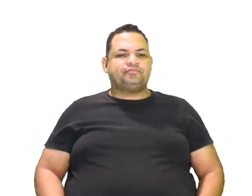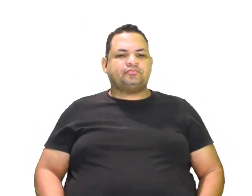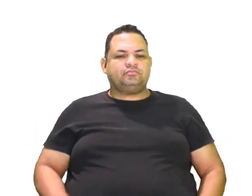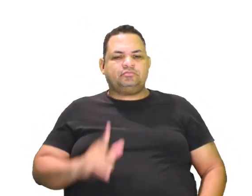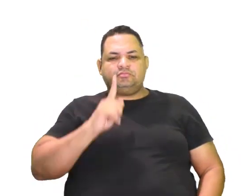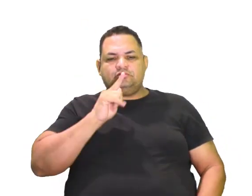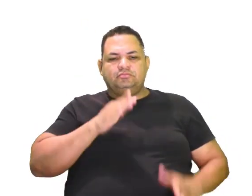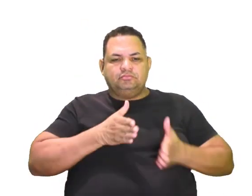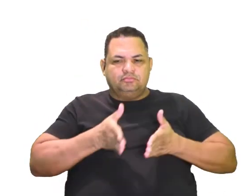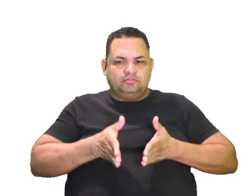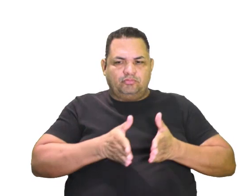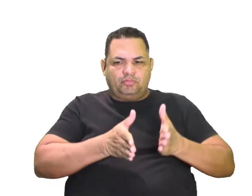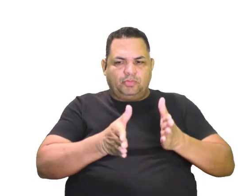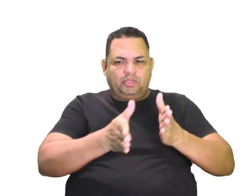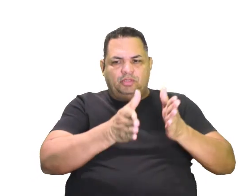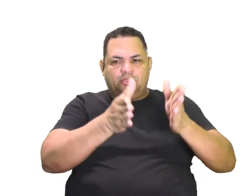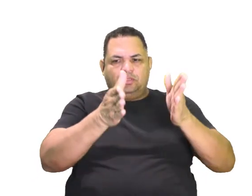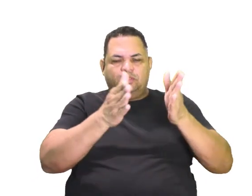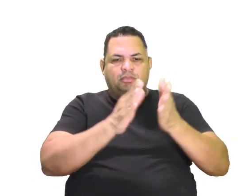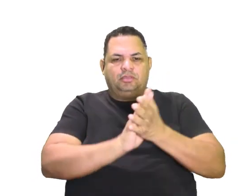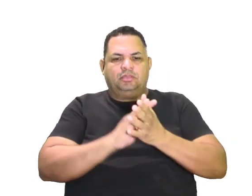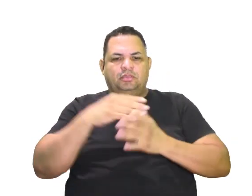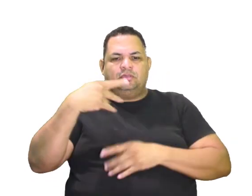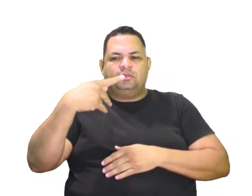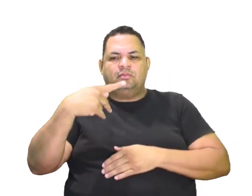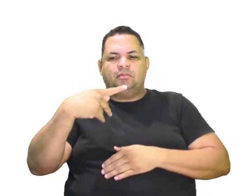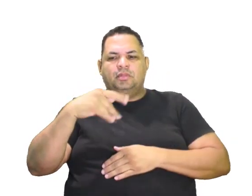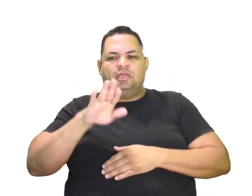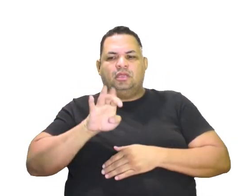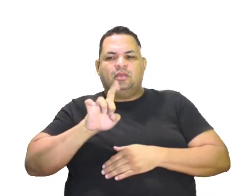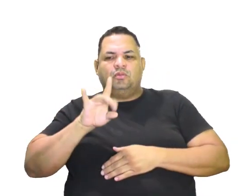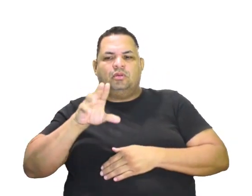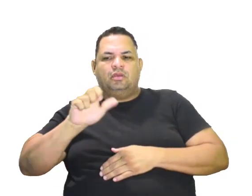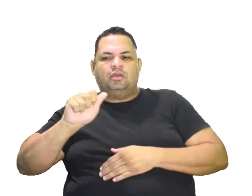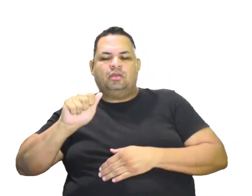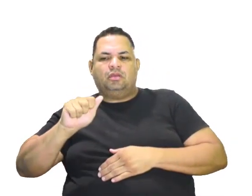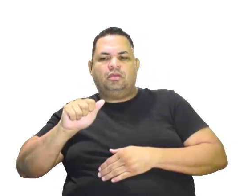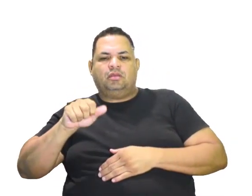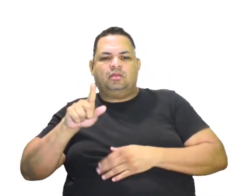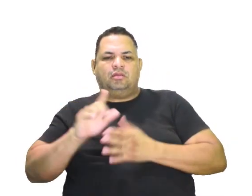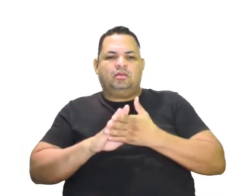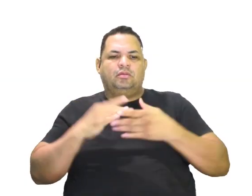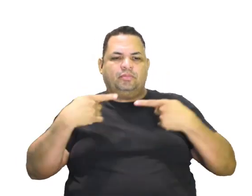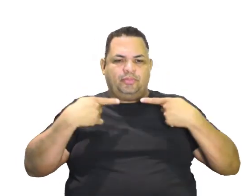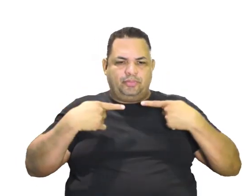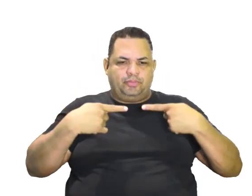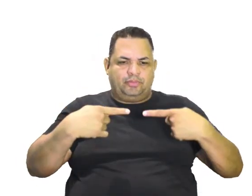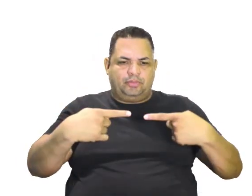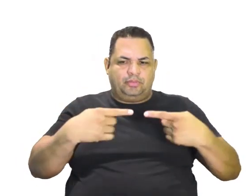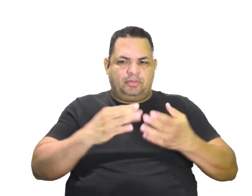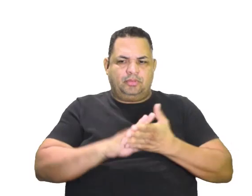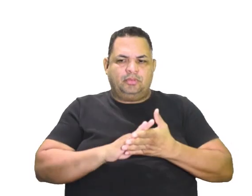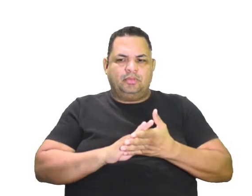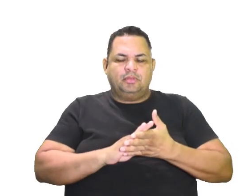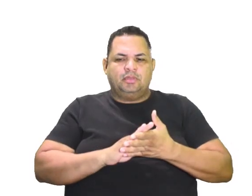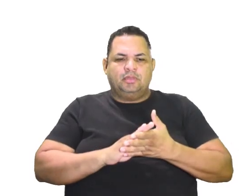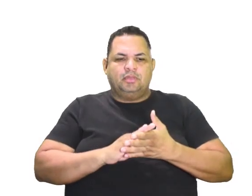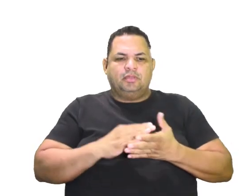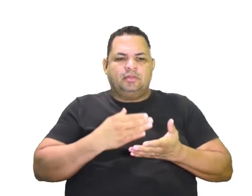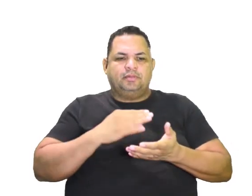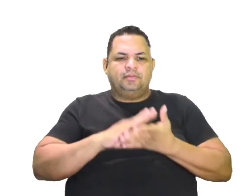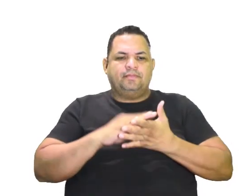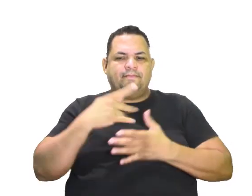lá afluentes do Rio Paraguai, né? Que essa é a Guerra do Paraguai, em que o